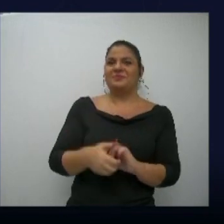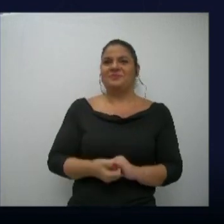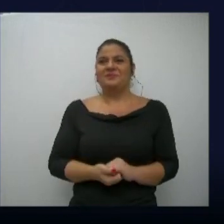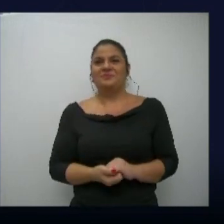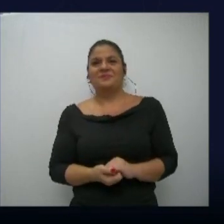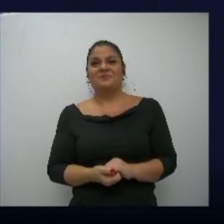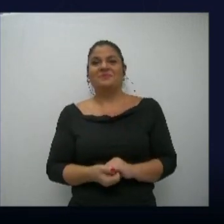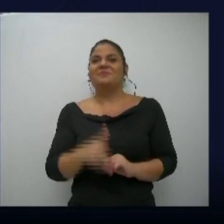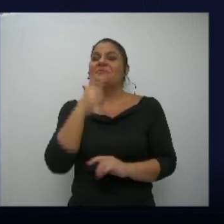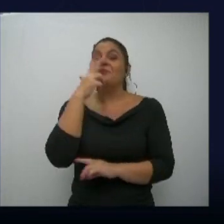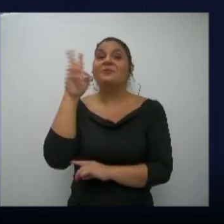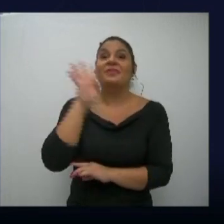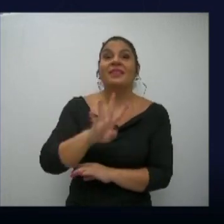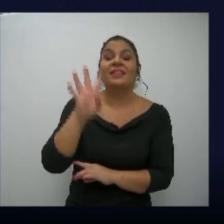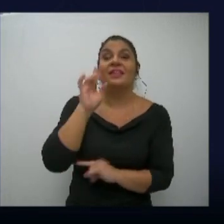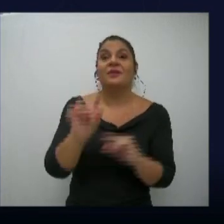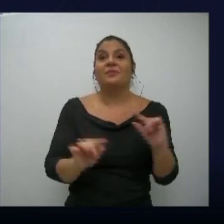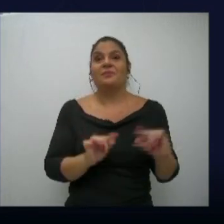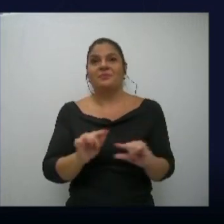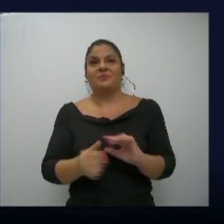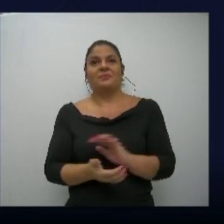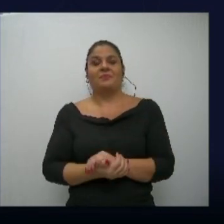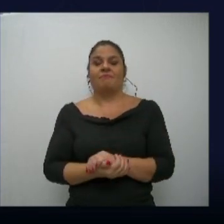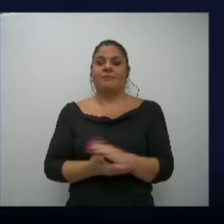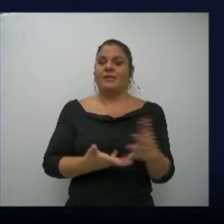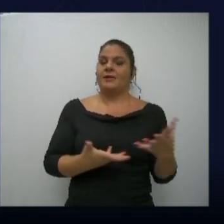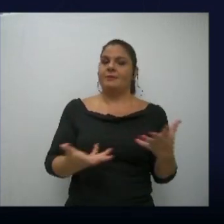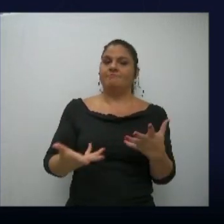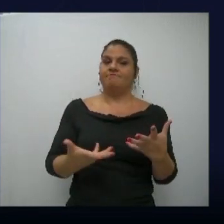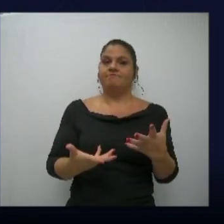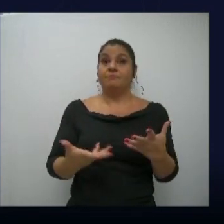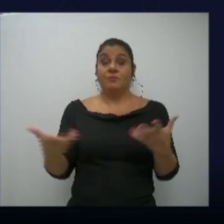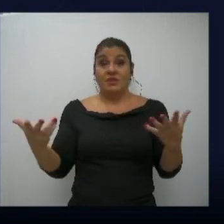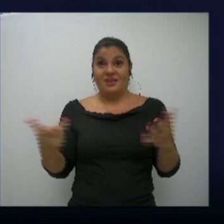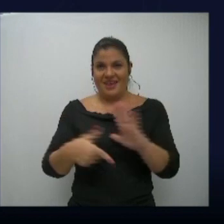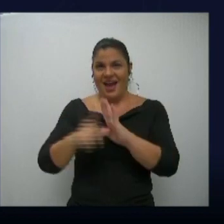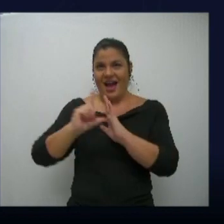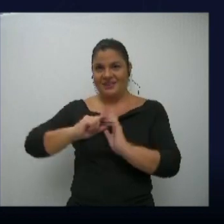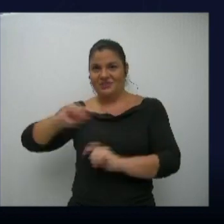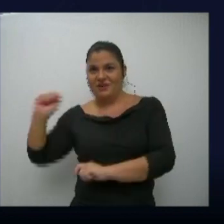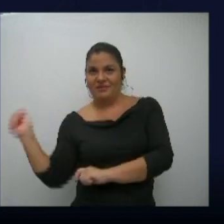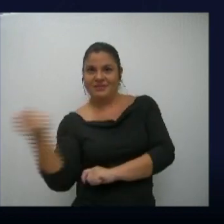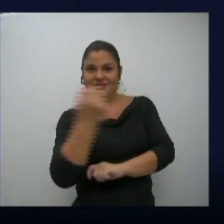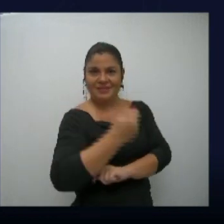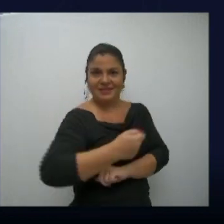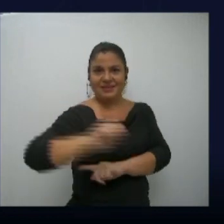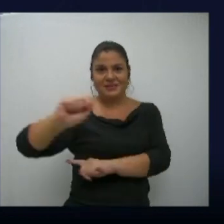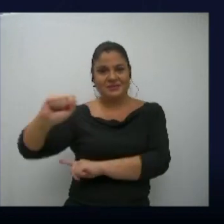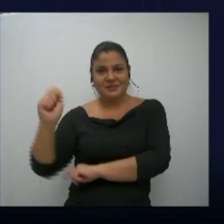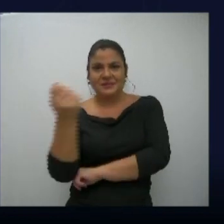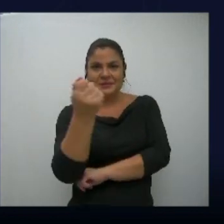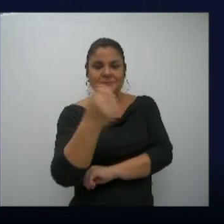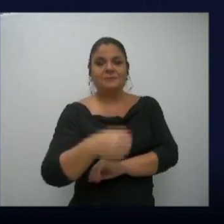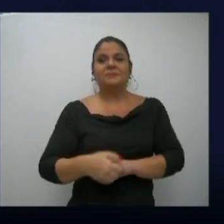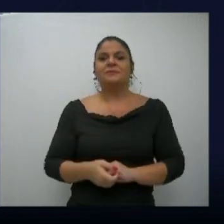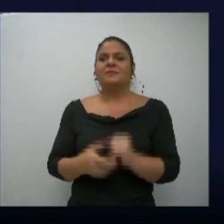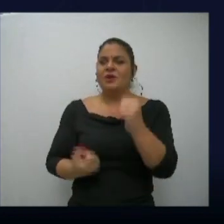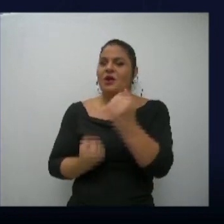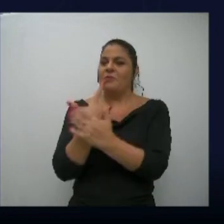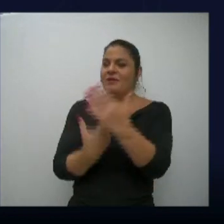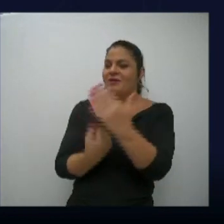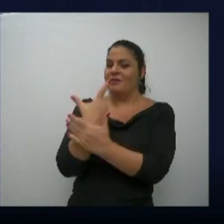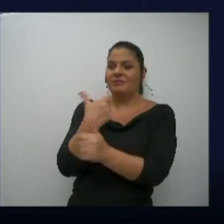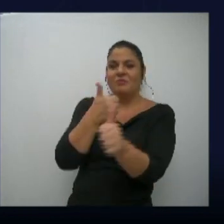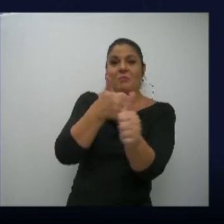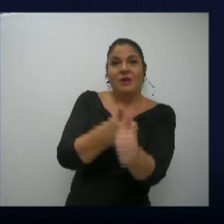eu acho muito legal é que assim agora teria antigamente né então o pai vai muito